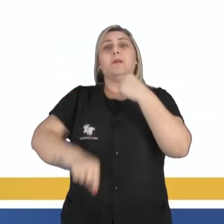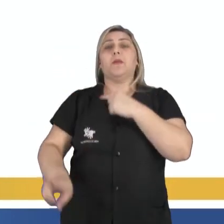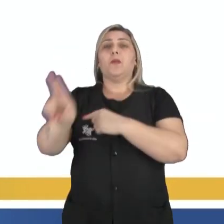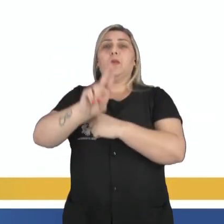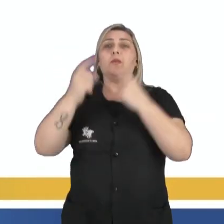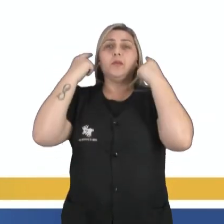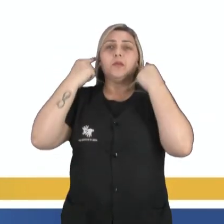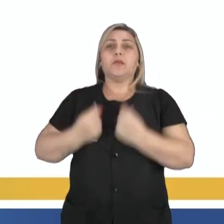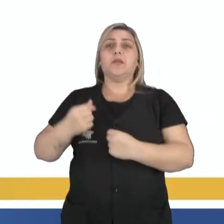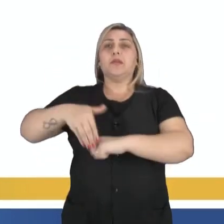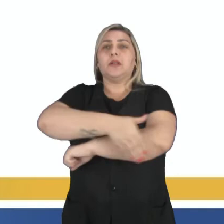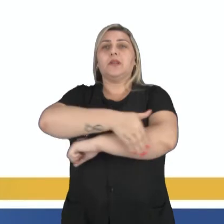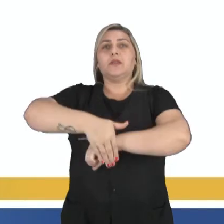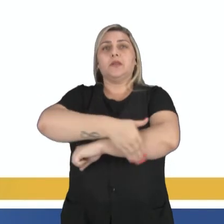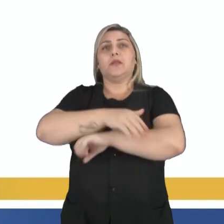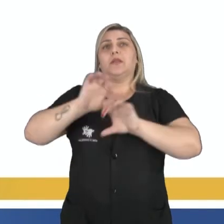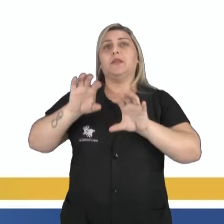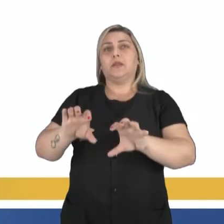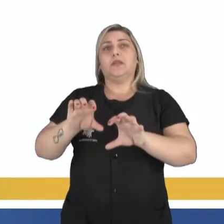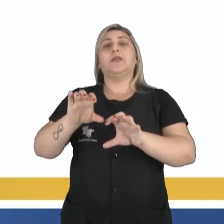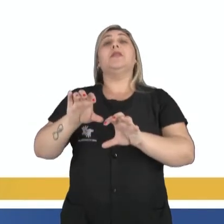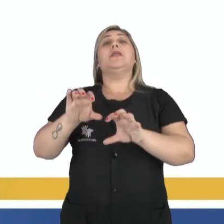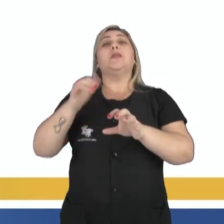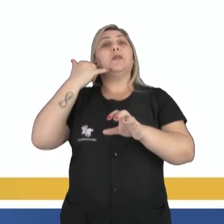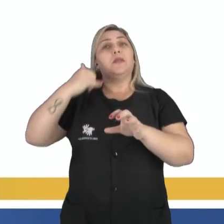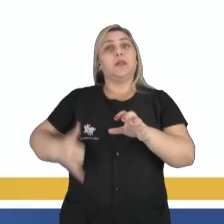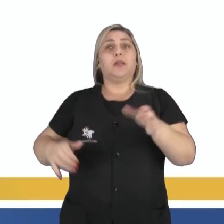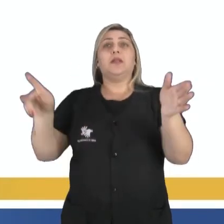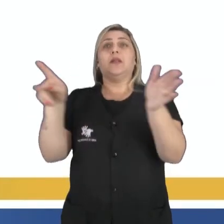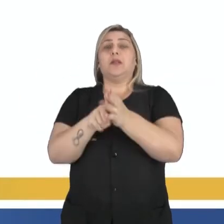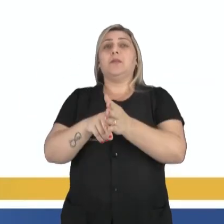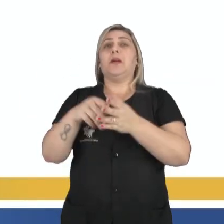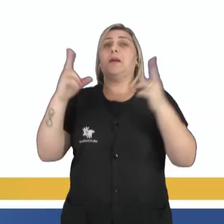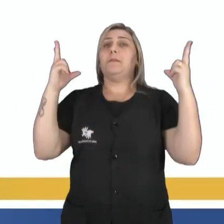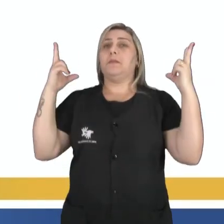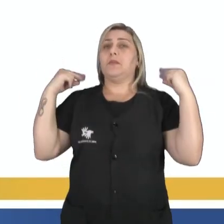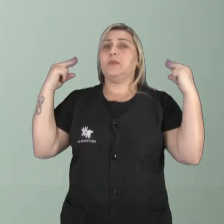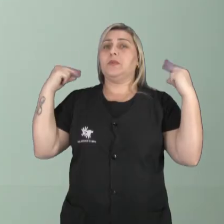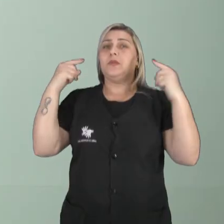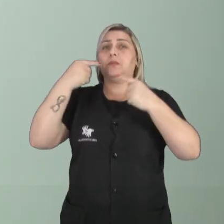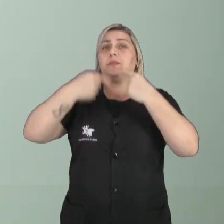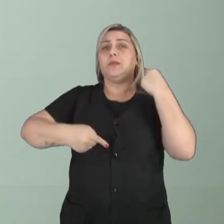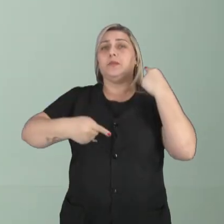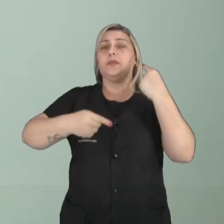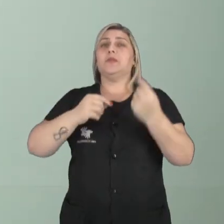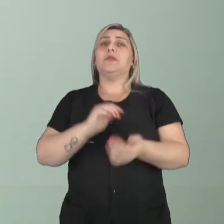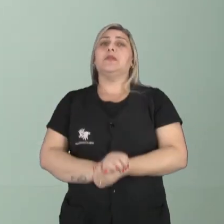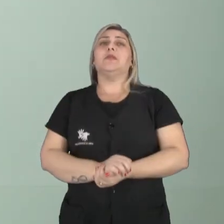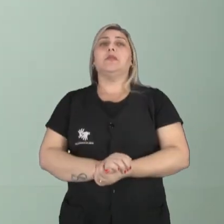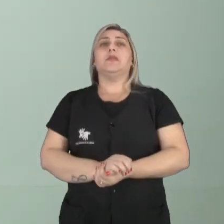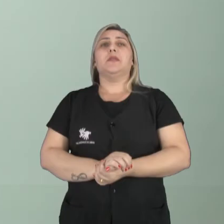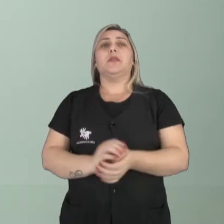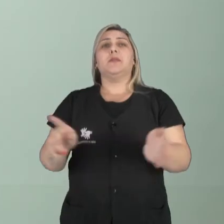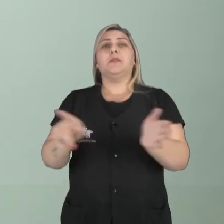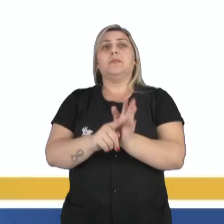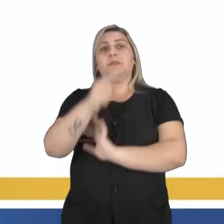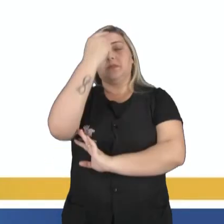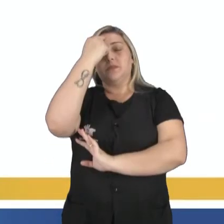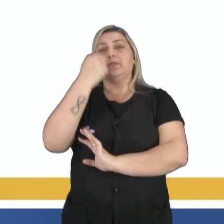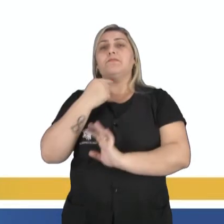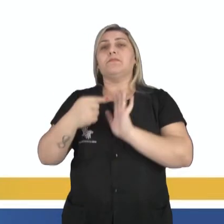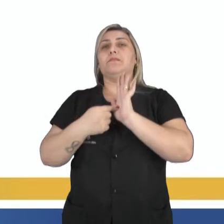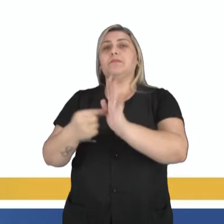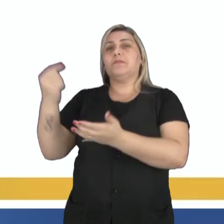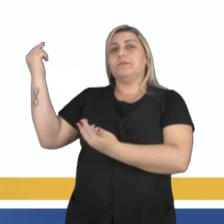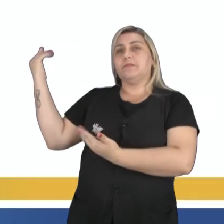uso de fone nas ruas, assim como o celular foi proibido para motoristas. Então veja o caso aí, a própria figura está mostrando.